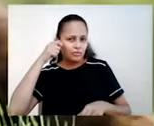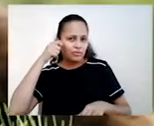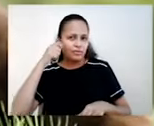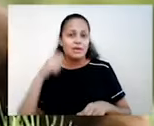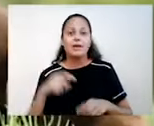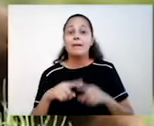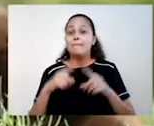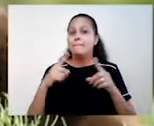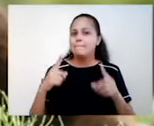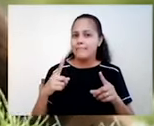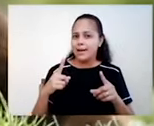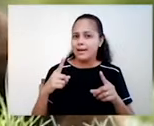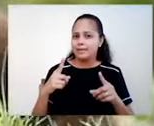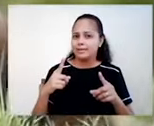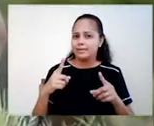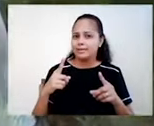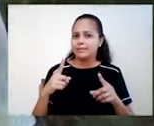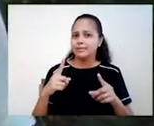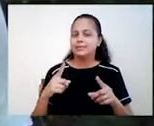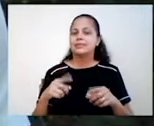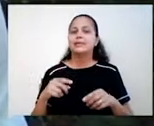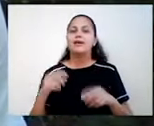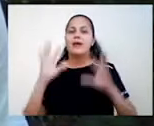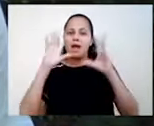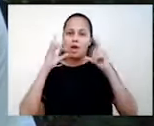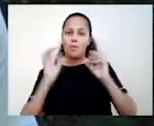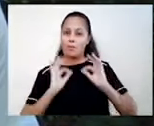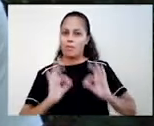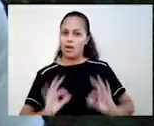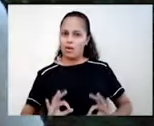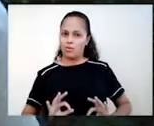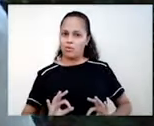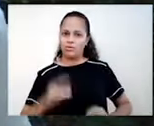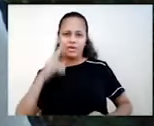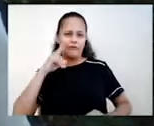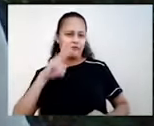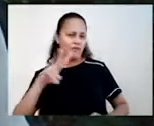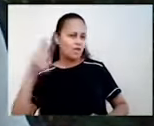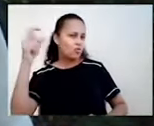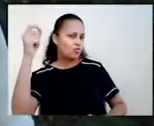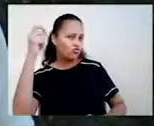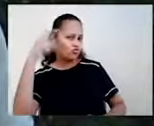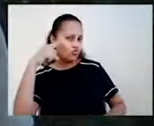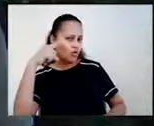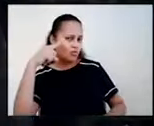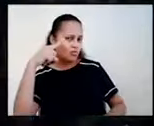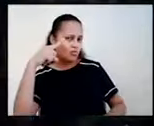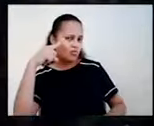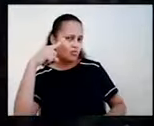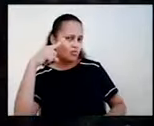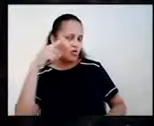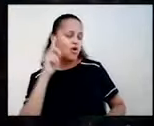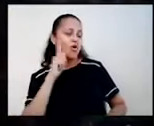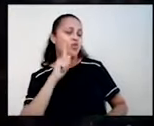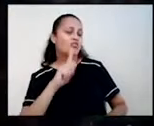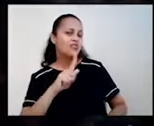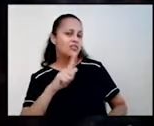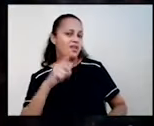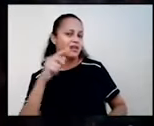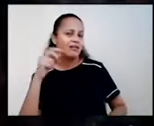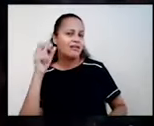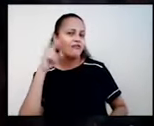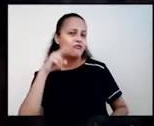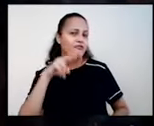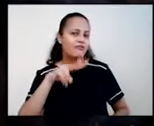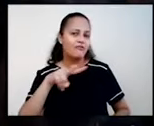preto. Mas para vocês perceberem que é a mesma espécie de onça, basta ver uma onça preta no sol. Vocês conseguem ver no